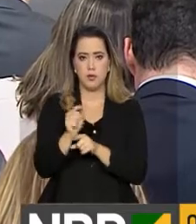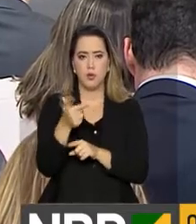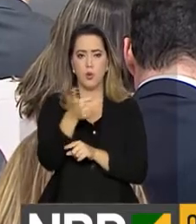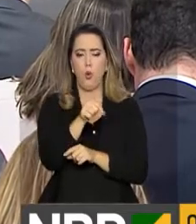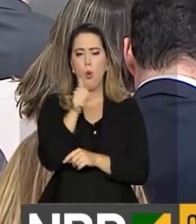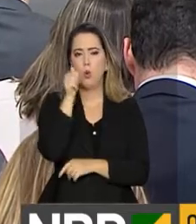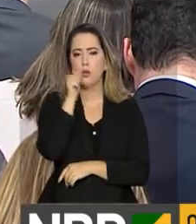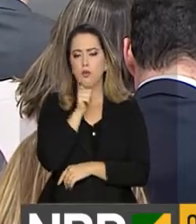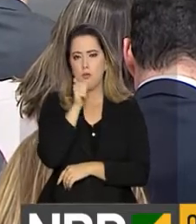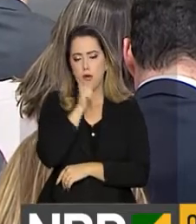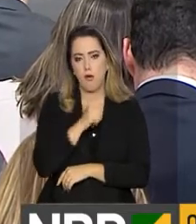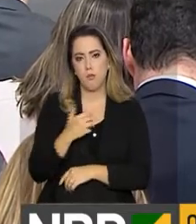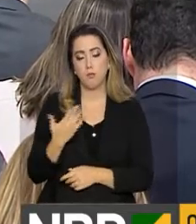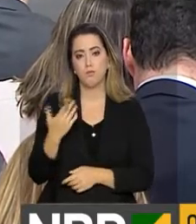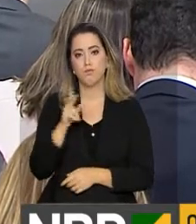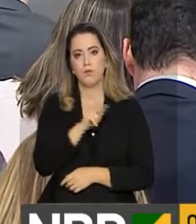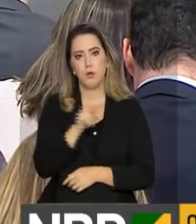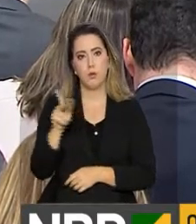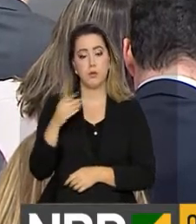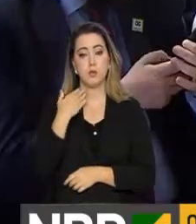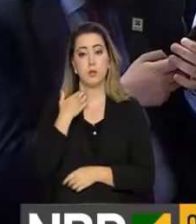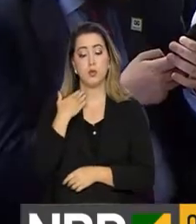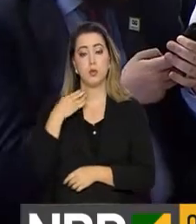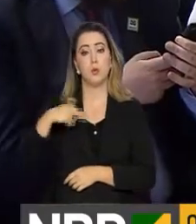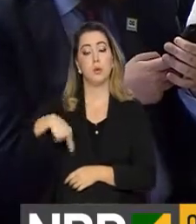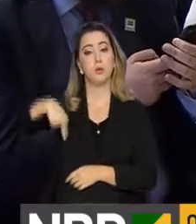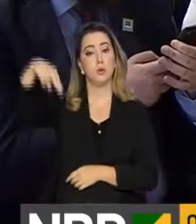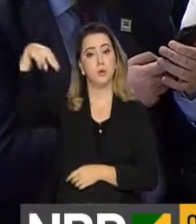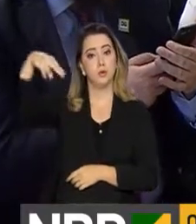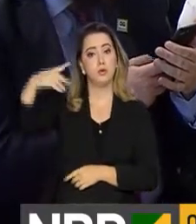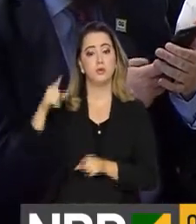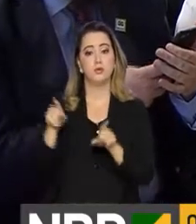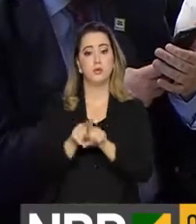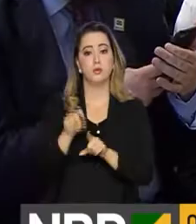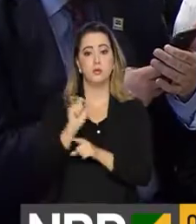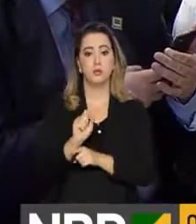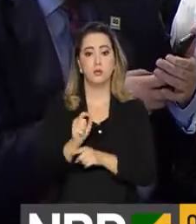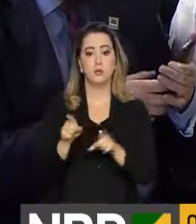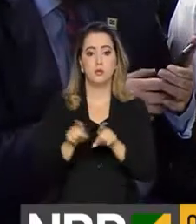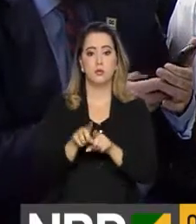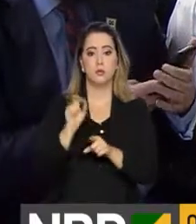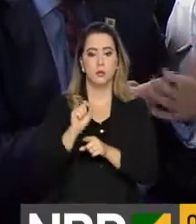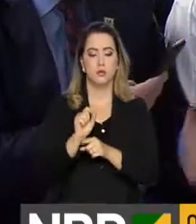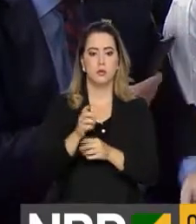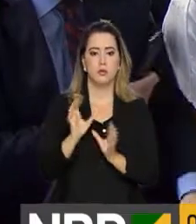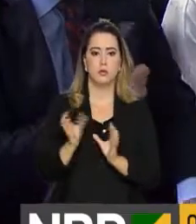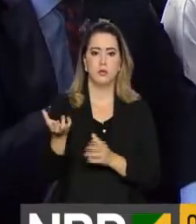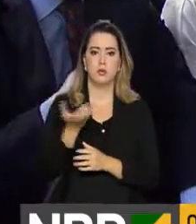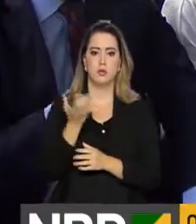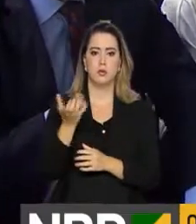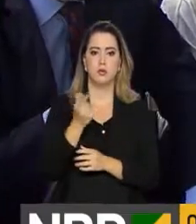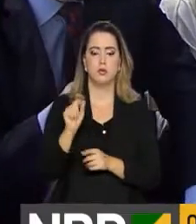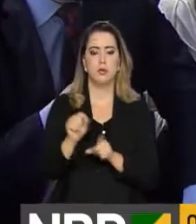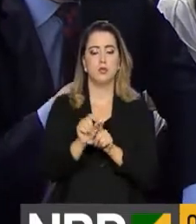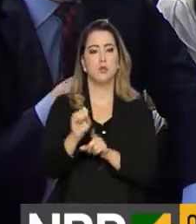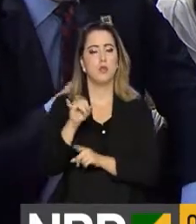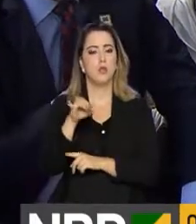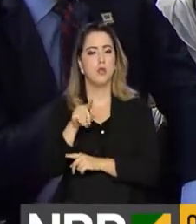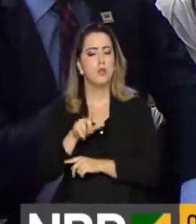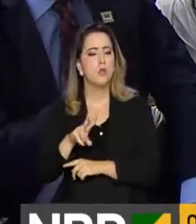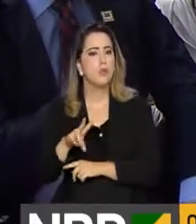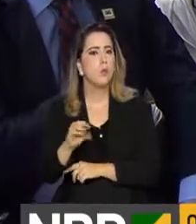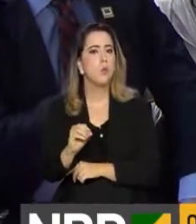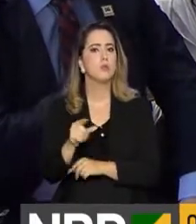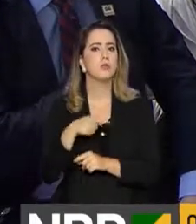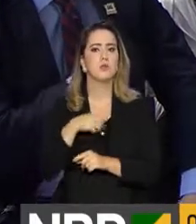de castro presidente do banco do nordeste marcos holanda o silvio pinheiro presidente do fundo nacional de